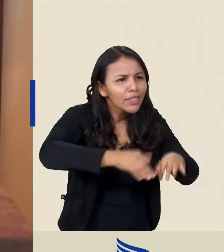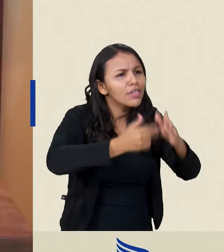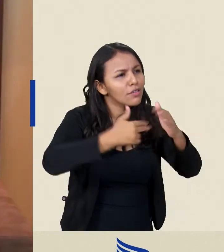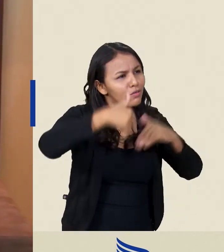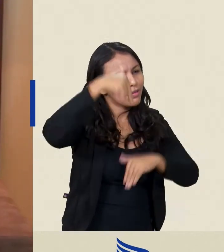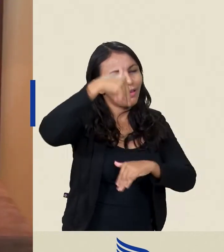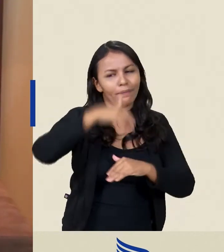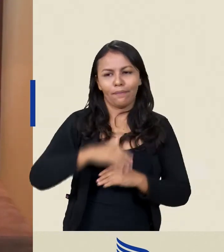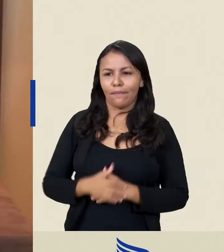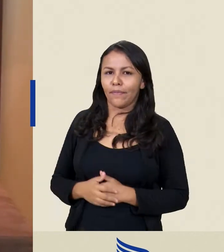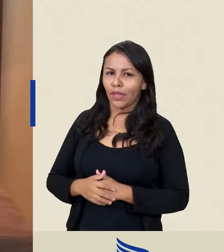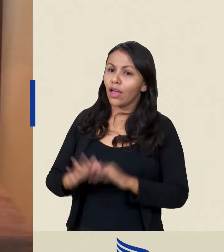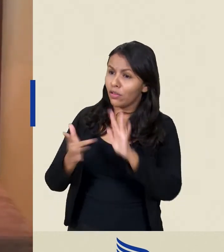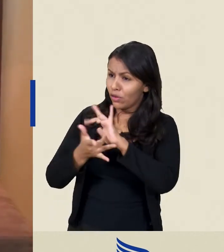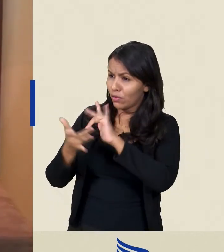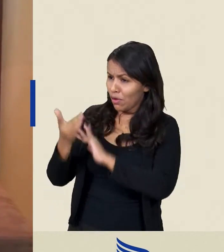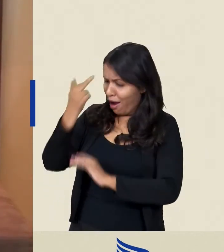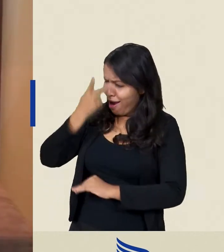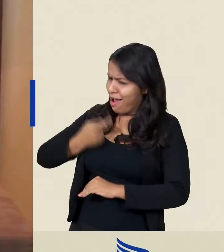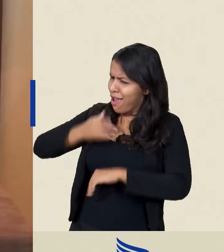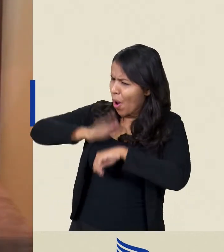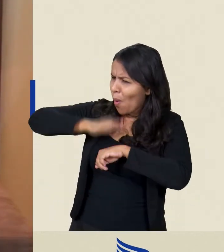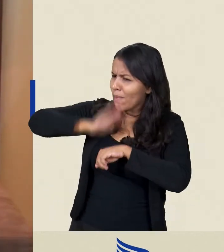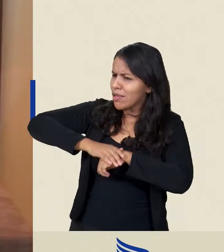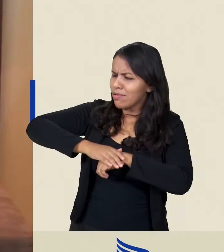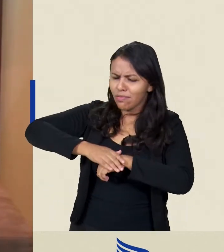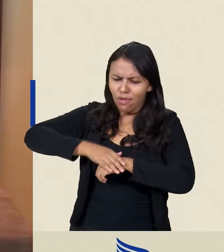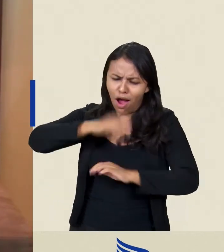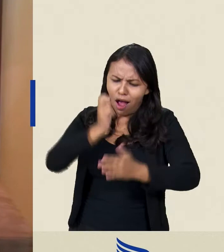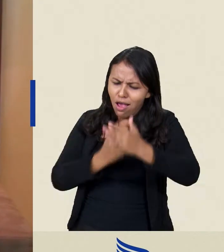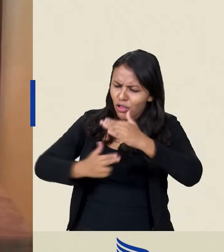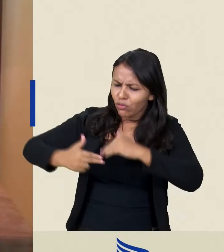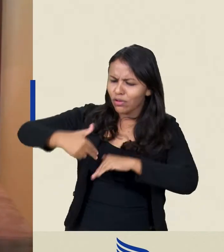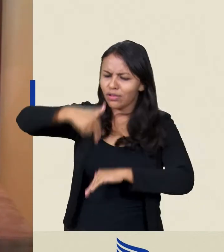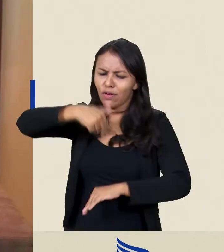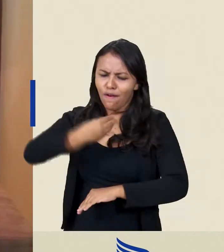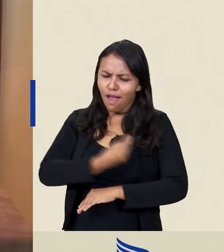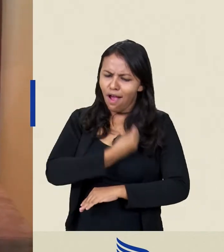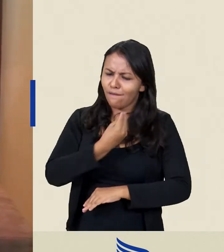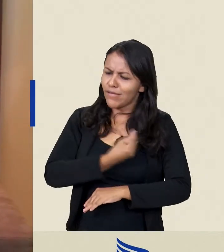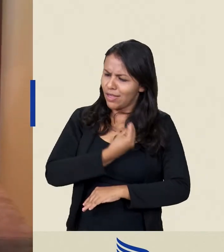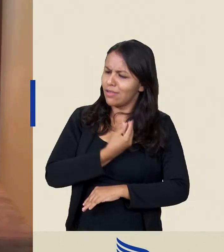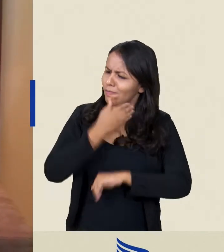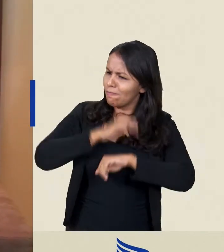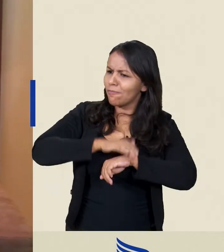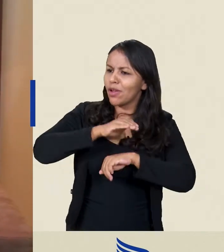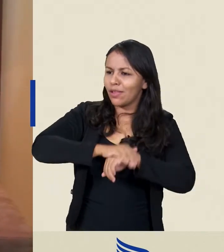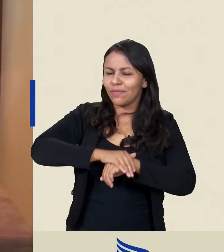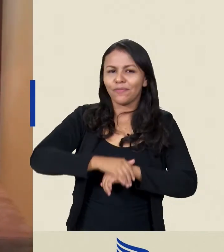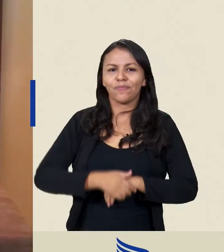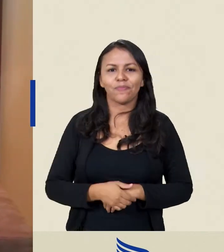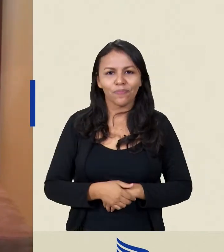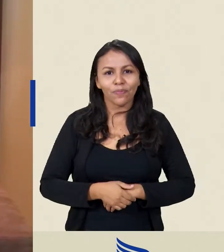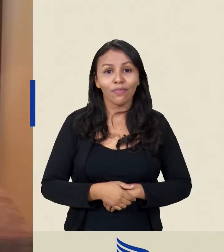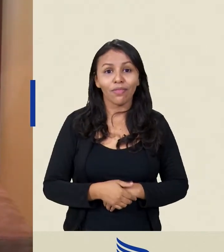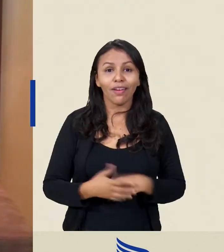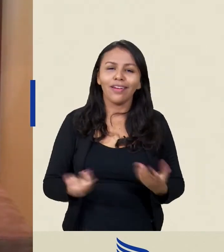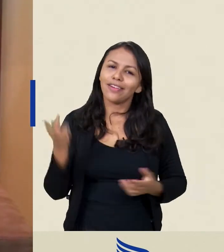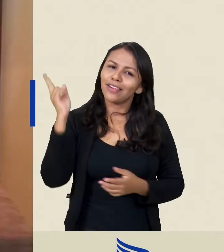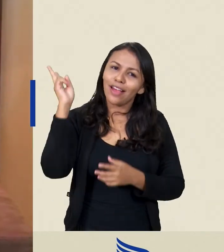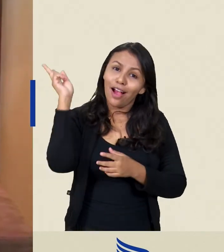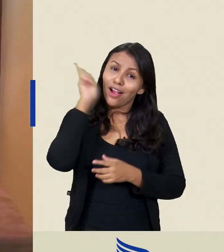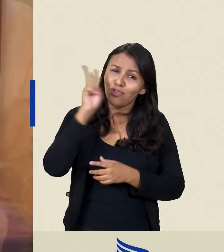declarou: eu sou a ressurreição e a vida. E a história é encerrada com um final